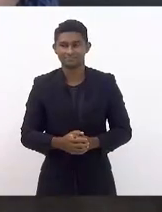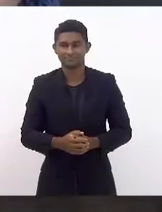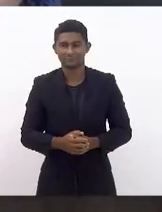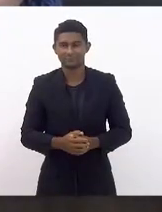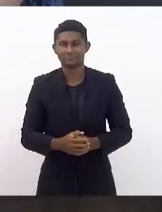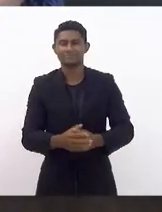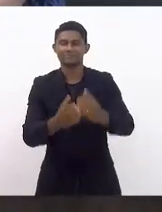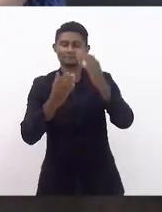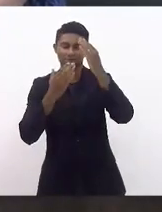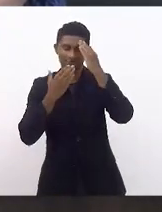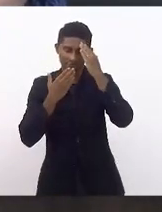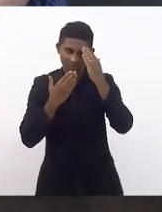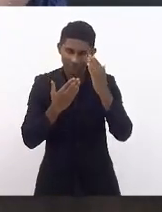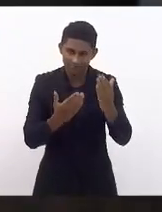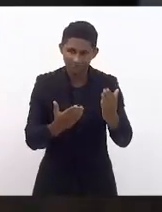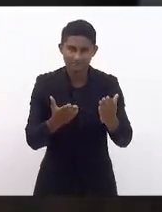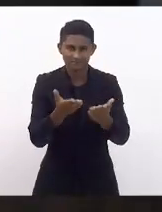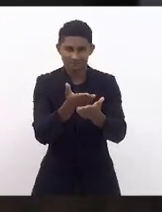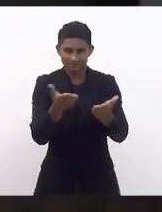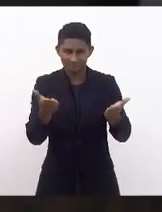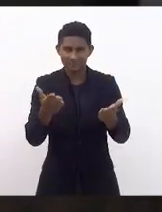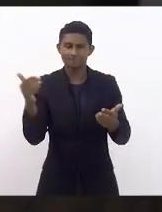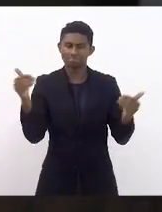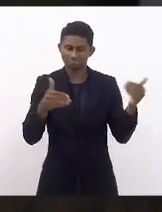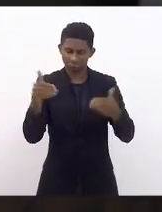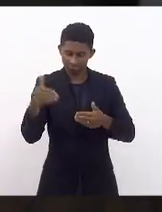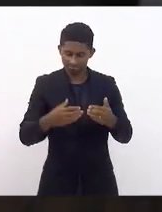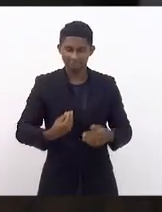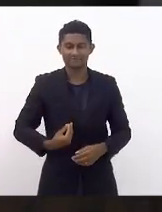Muito obrigada pela presença de todos vocês.